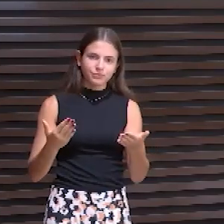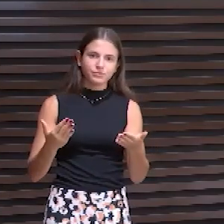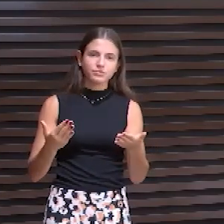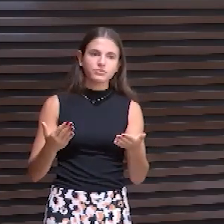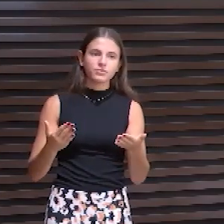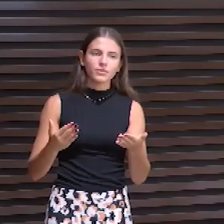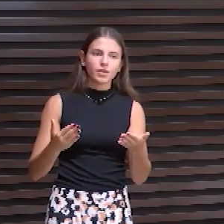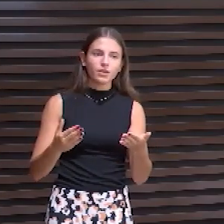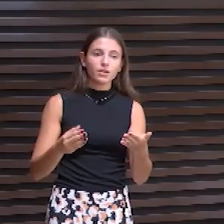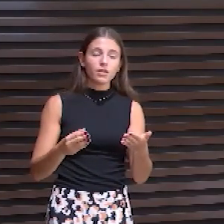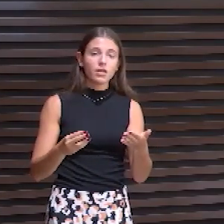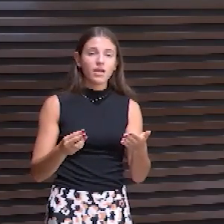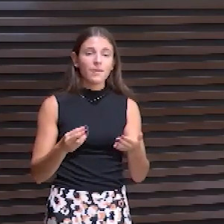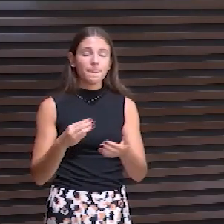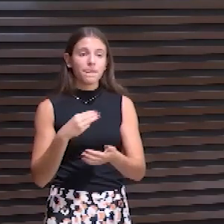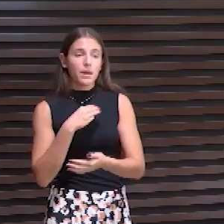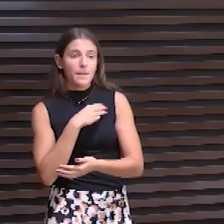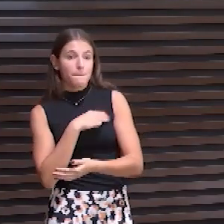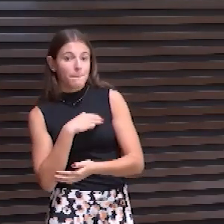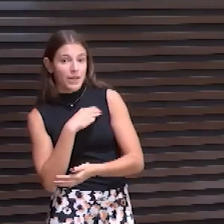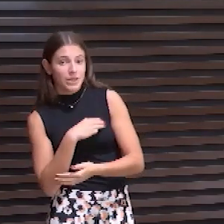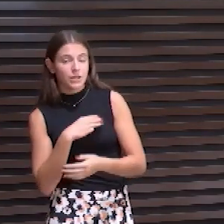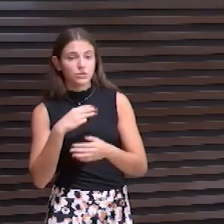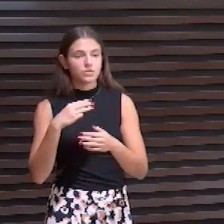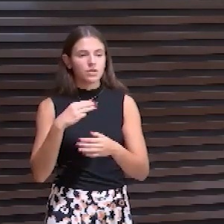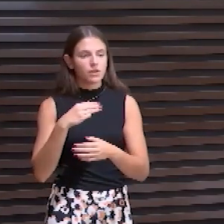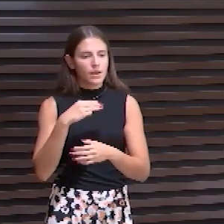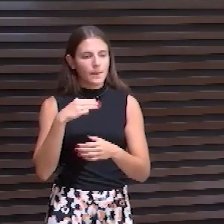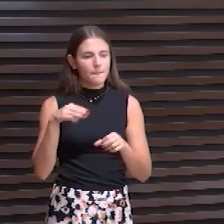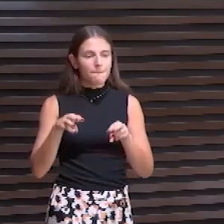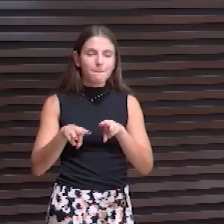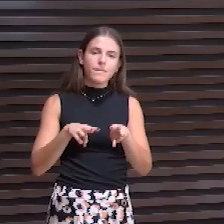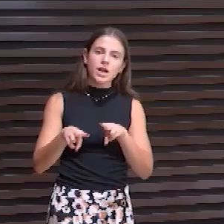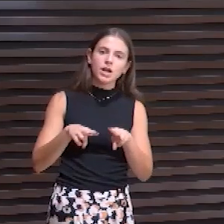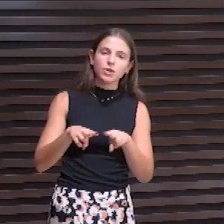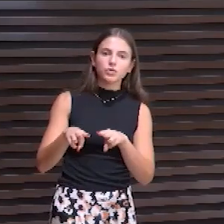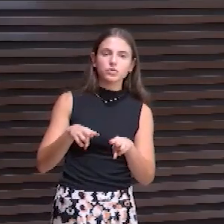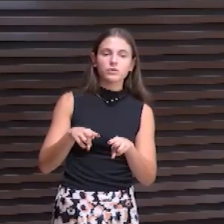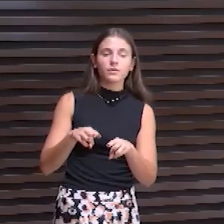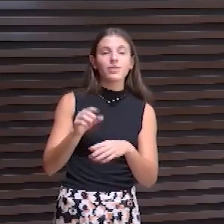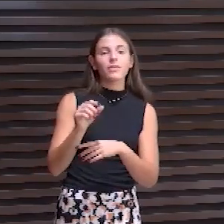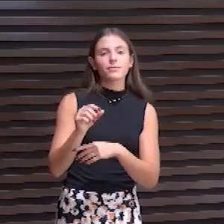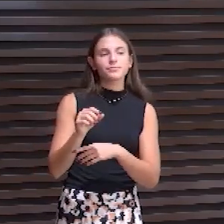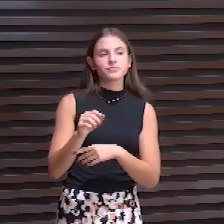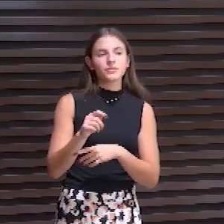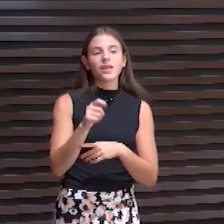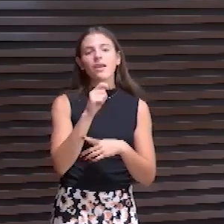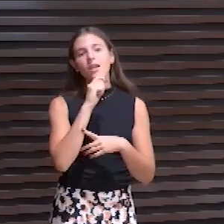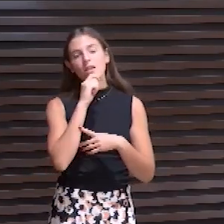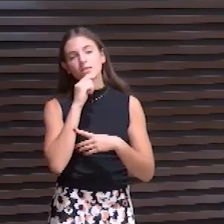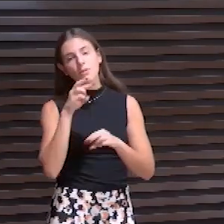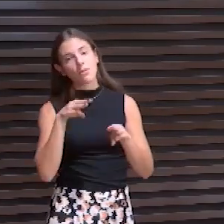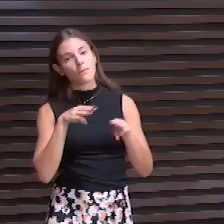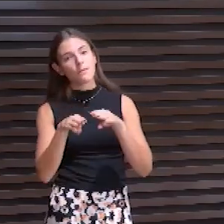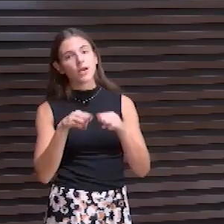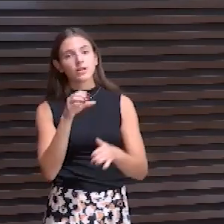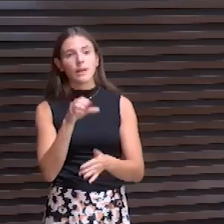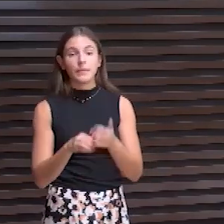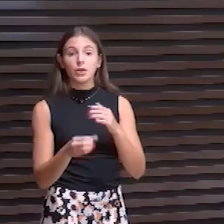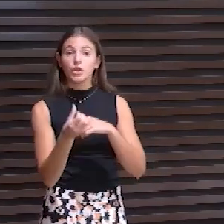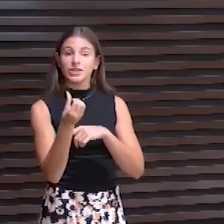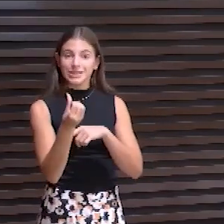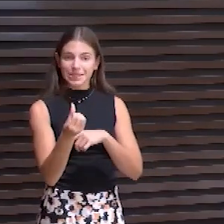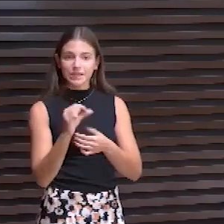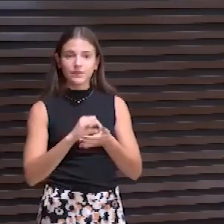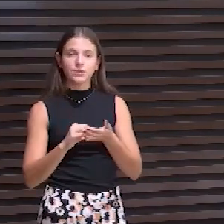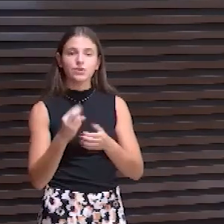tanto de Mateus quanto de Marcos, por exemplo, lá em Marcos 6, versículo 3, não precisa abrir, a